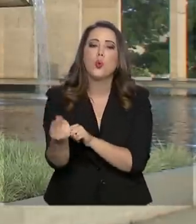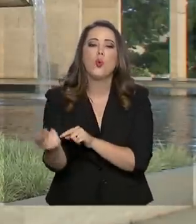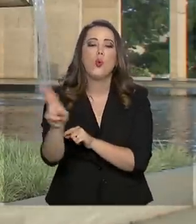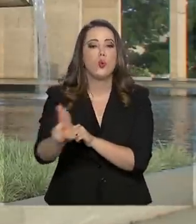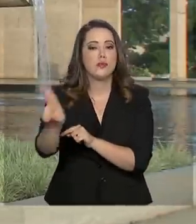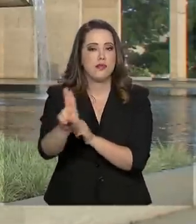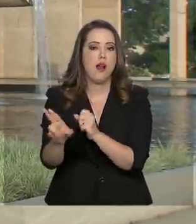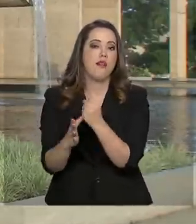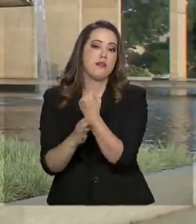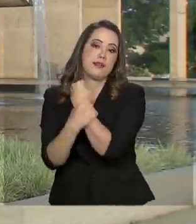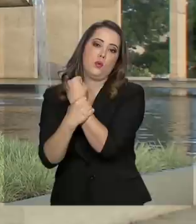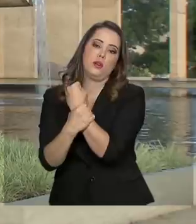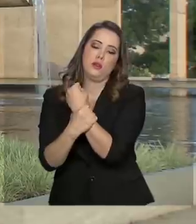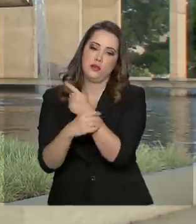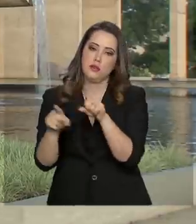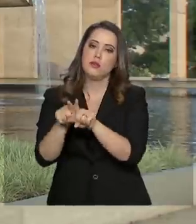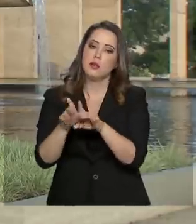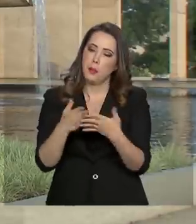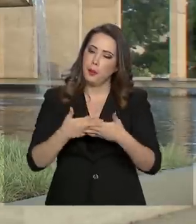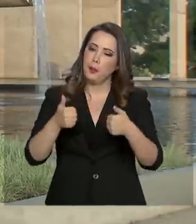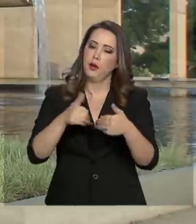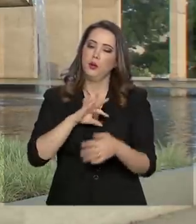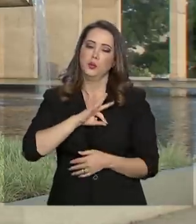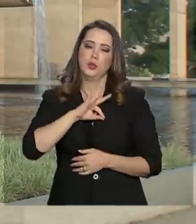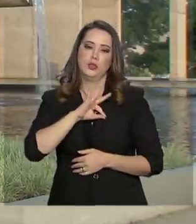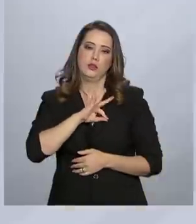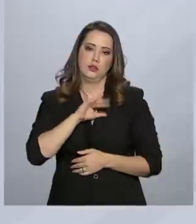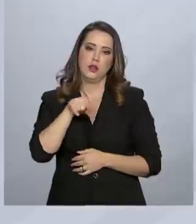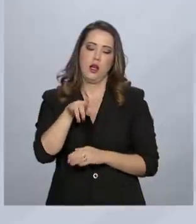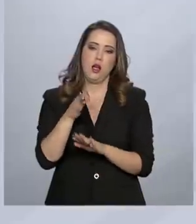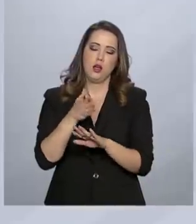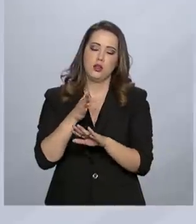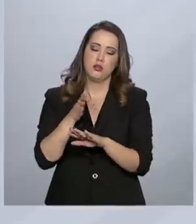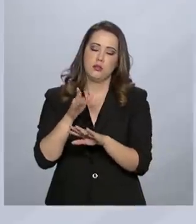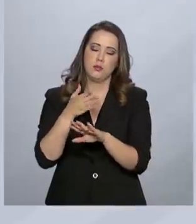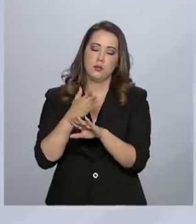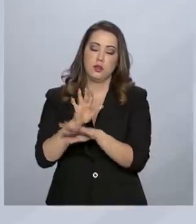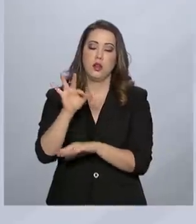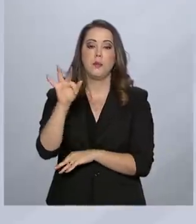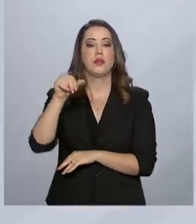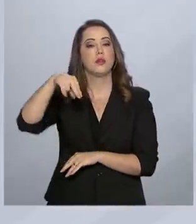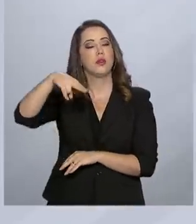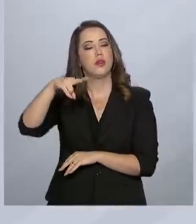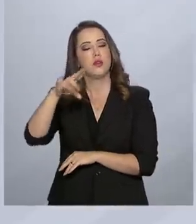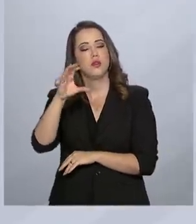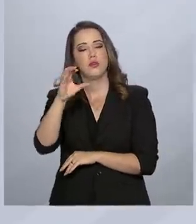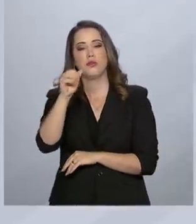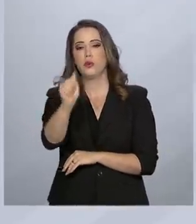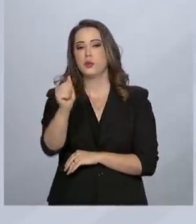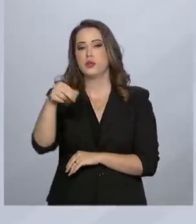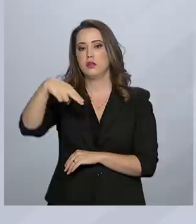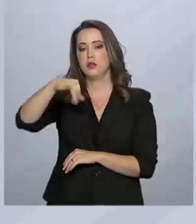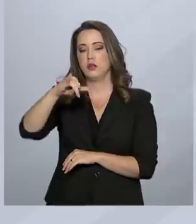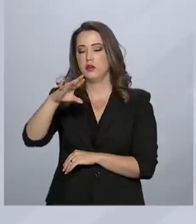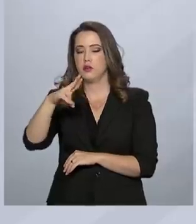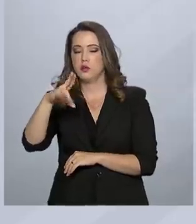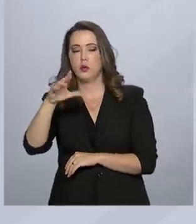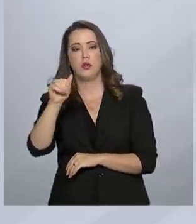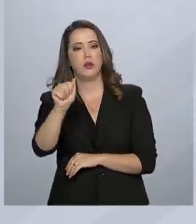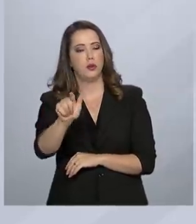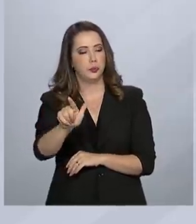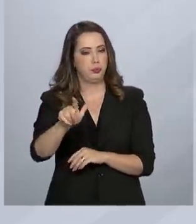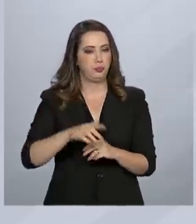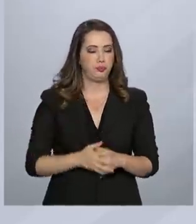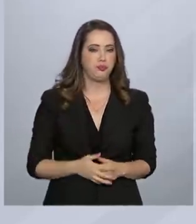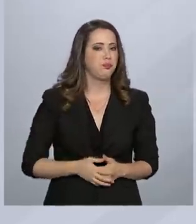e o reforço de policiais da força nacional segundo o ministério da justiça e segurança pública em três meses de